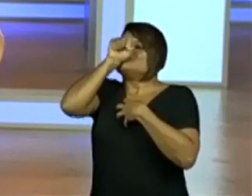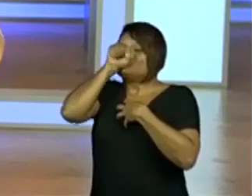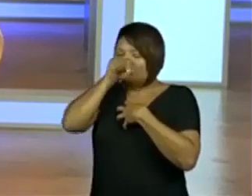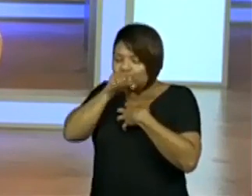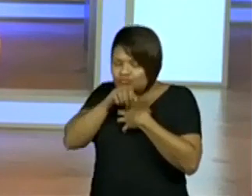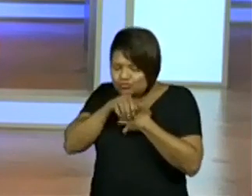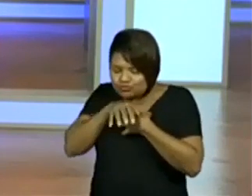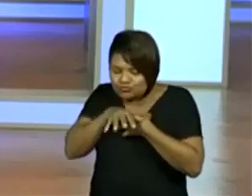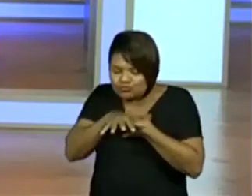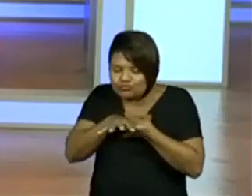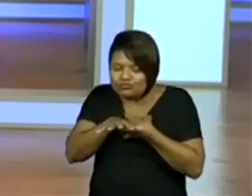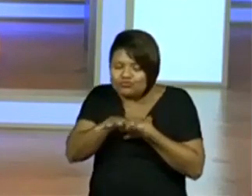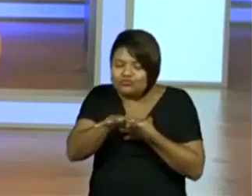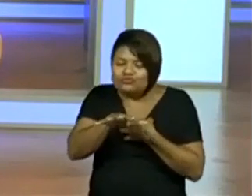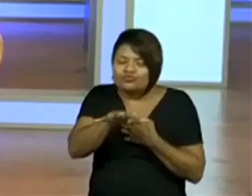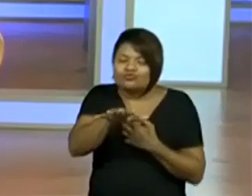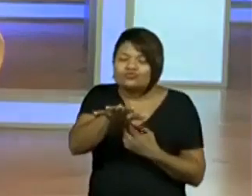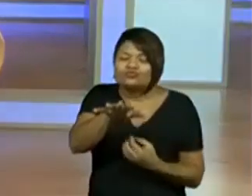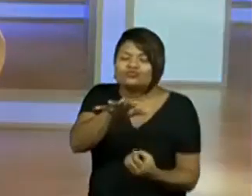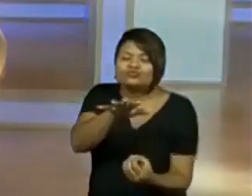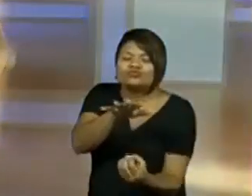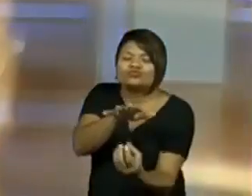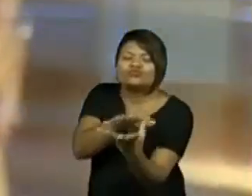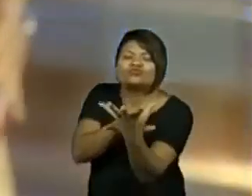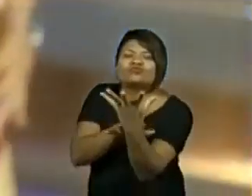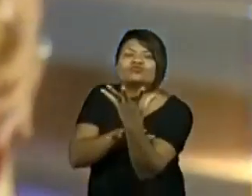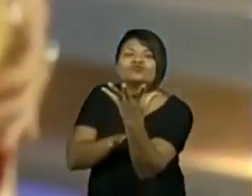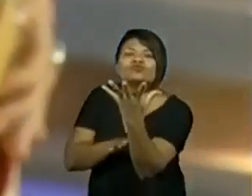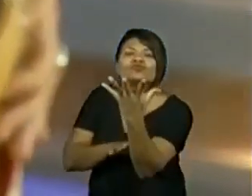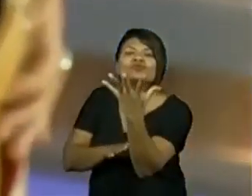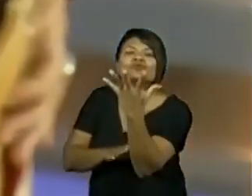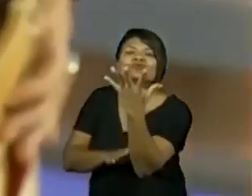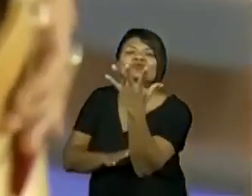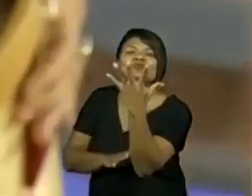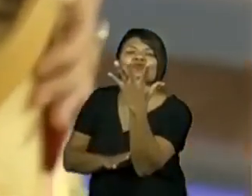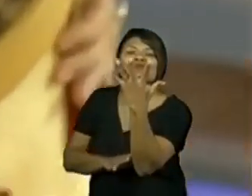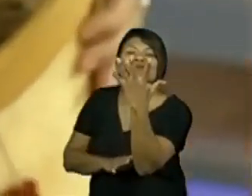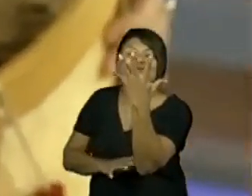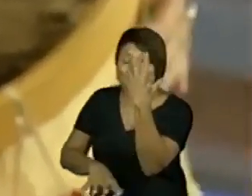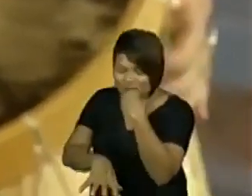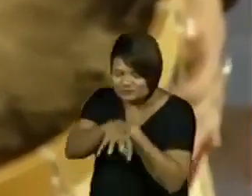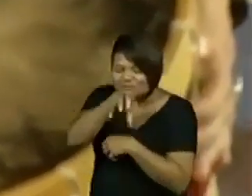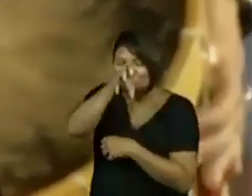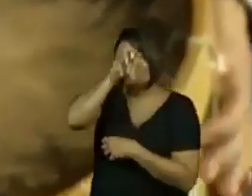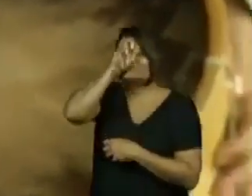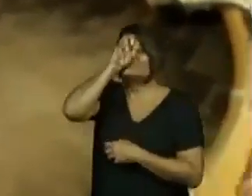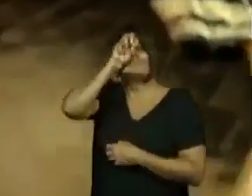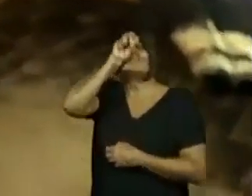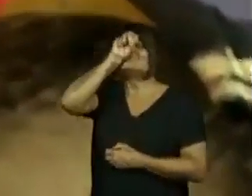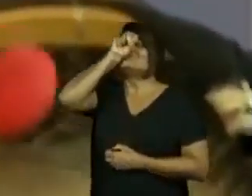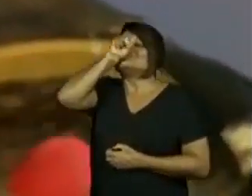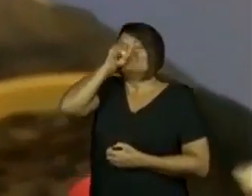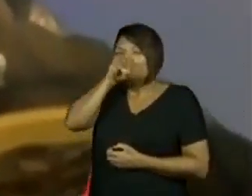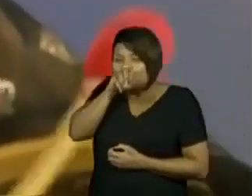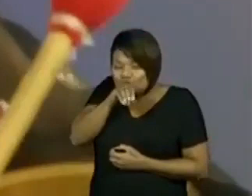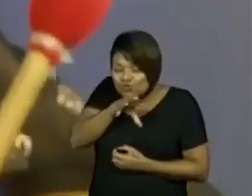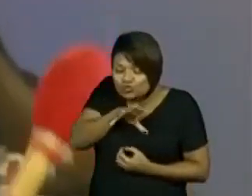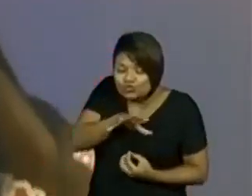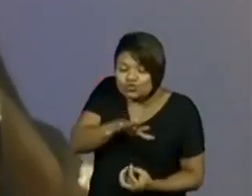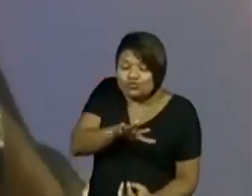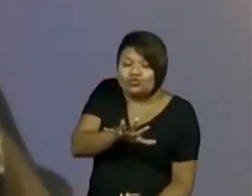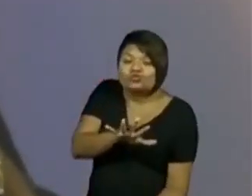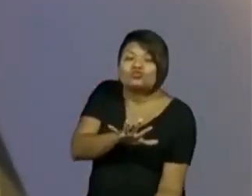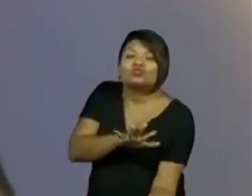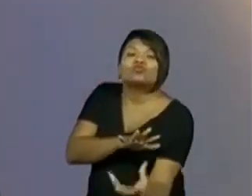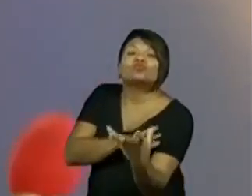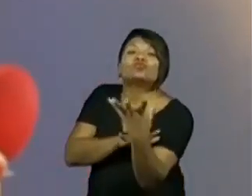a existência simplesmente acontece. Pois Nhamandu inspirou, soprou e fez